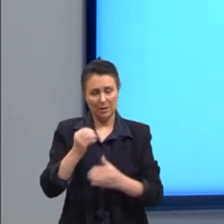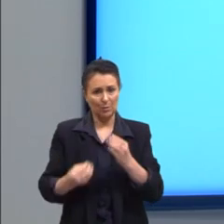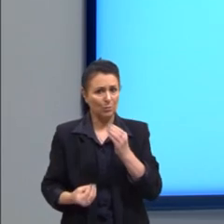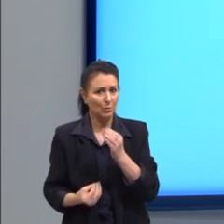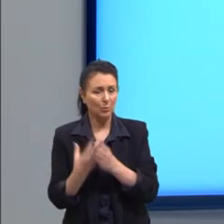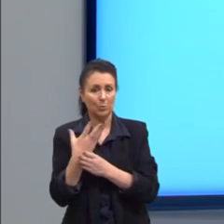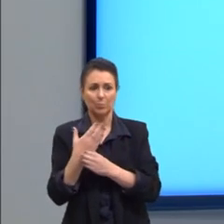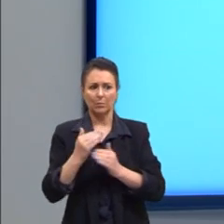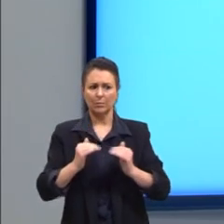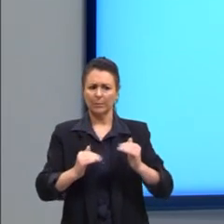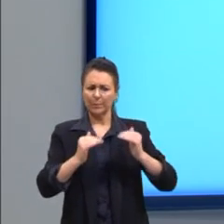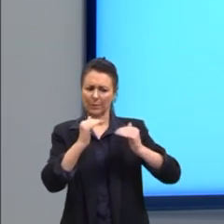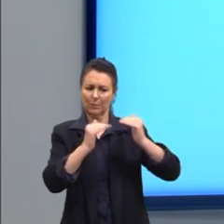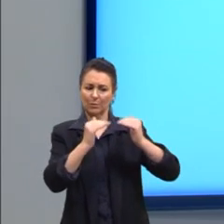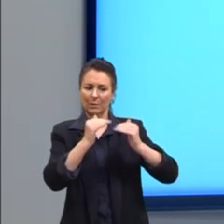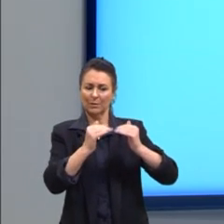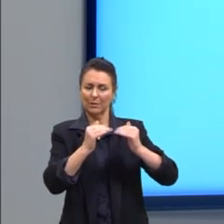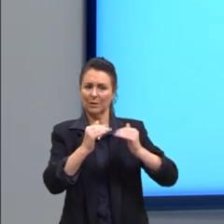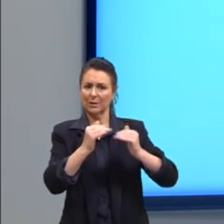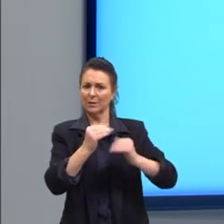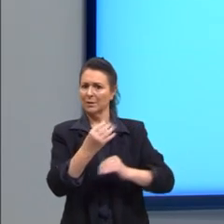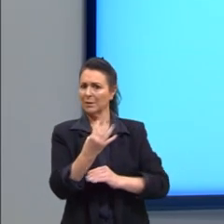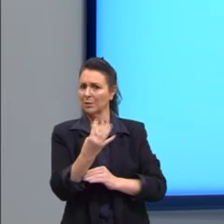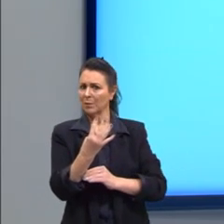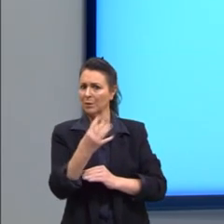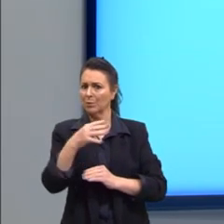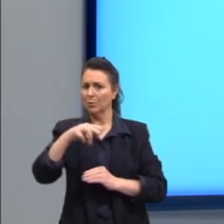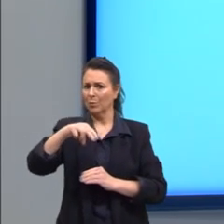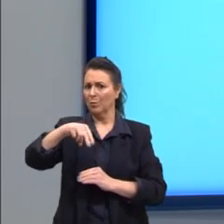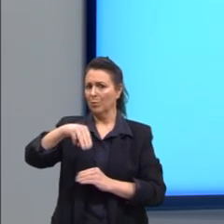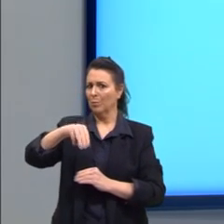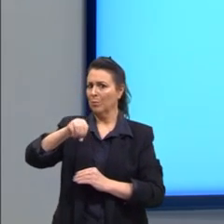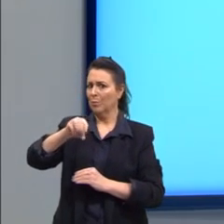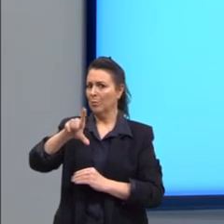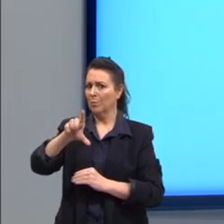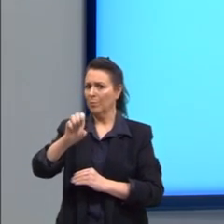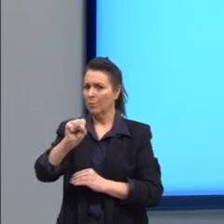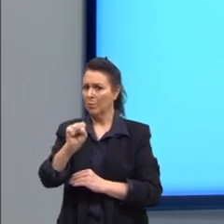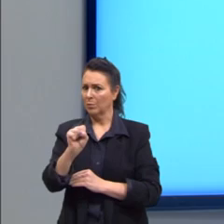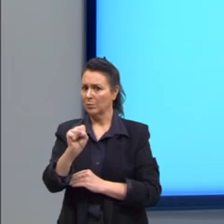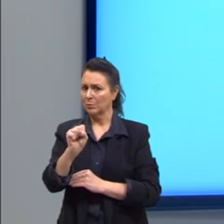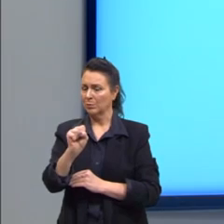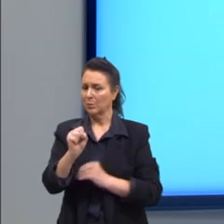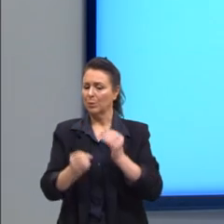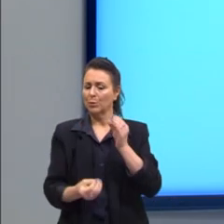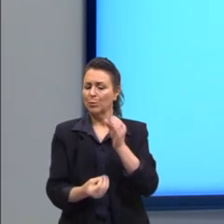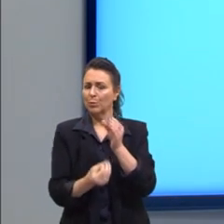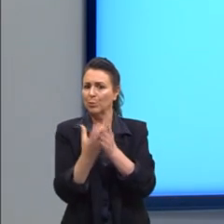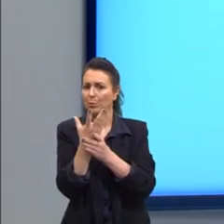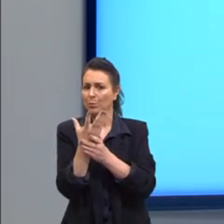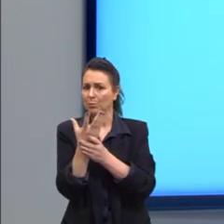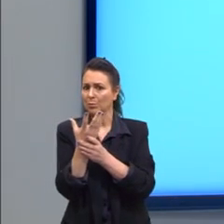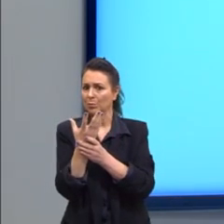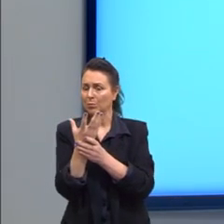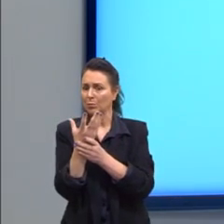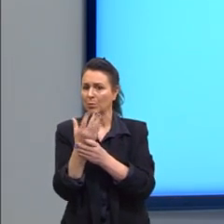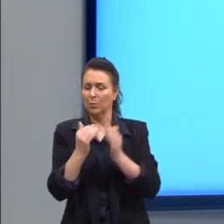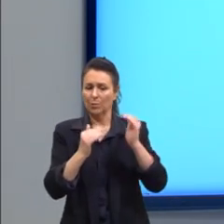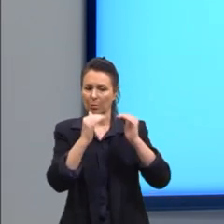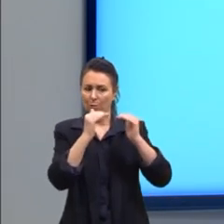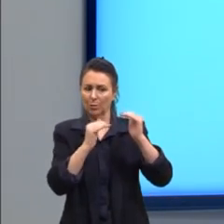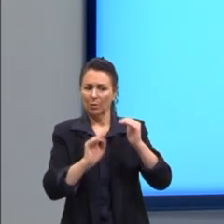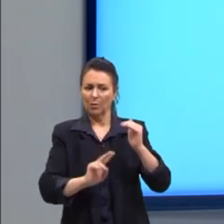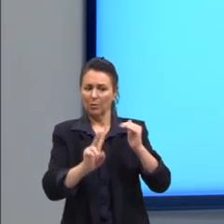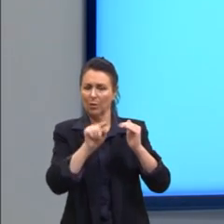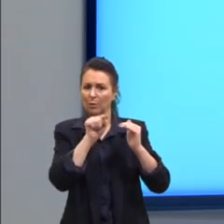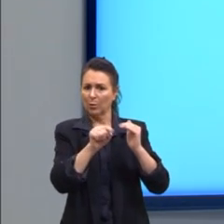mas não equilíbrio eu tenho 4 mols do meu produto bom então o único valor que eu sei deixar de Equilíbrio é